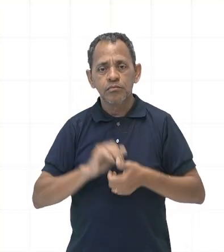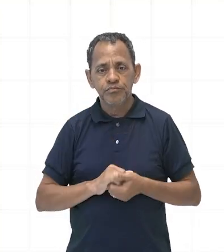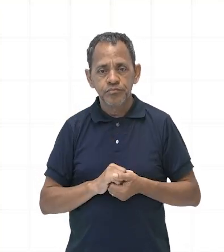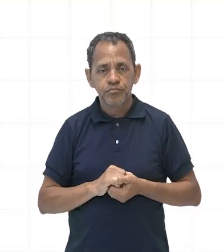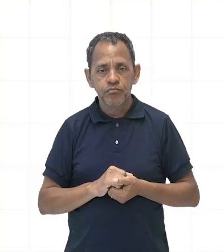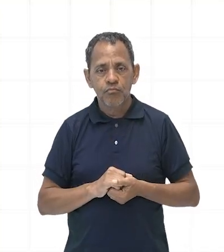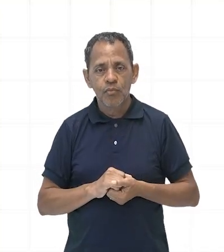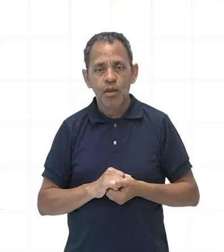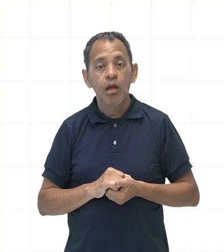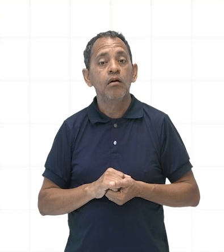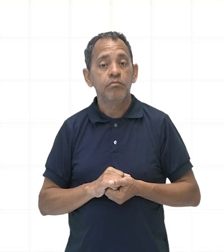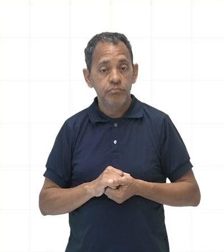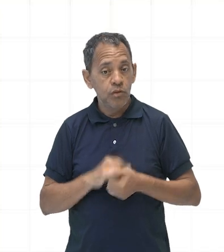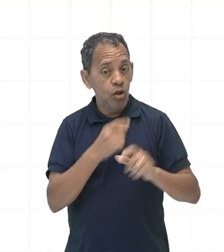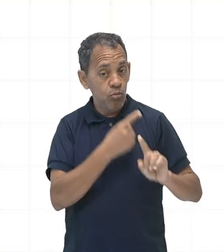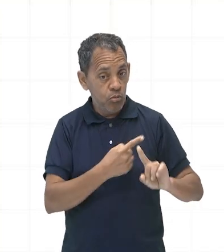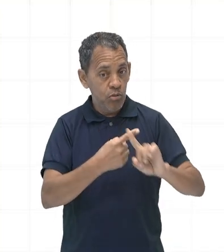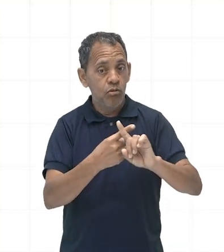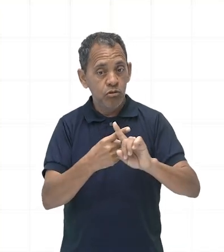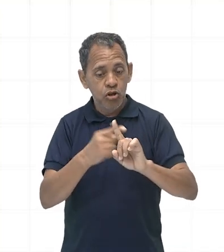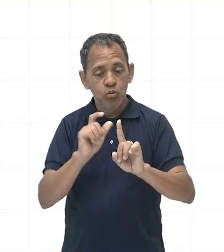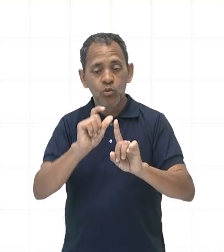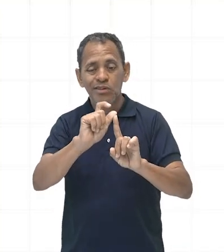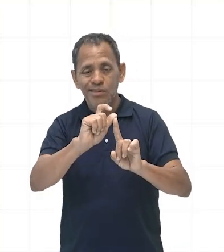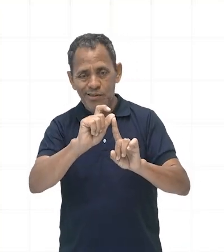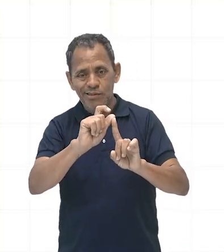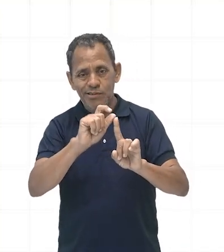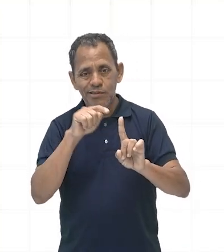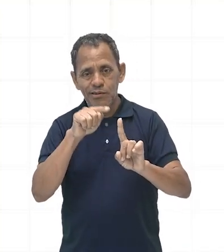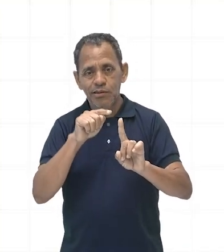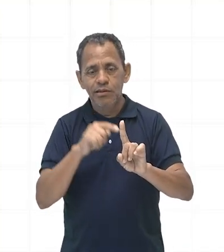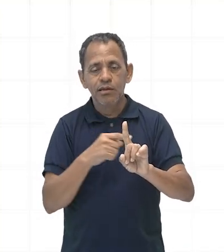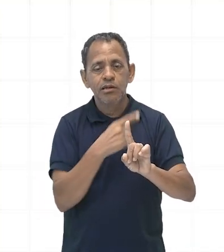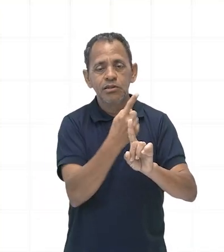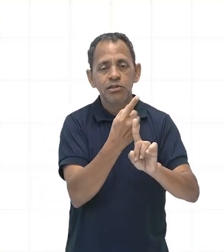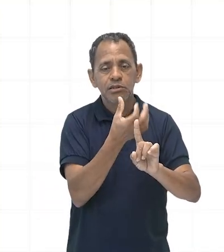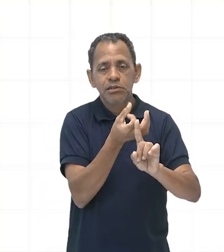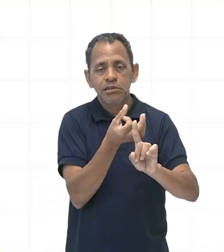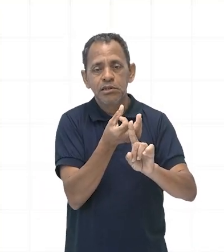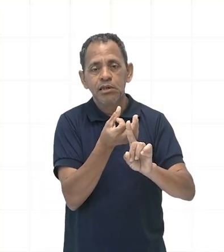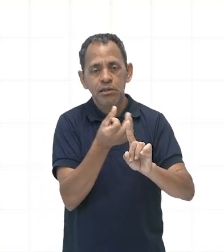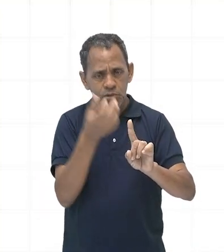Por conta das propriedades de potência. Eu sei que 16